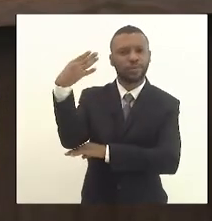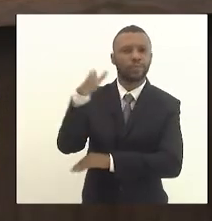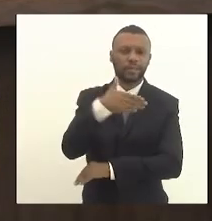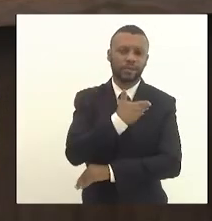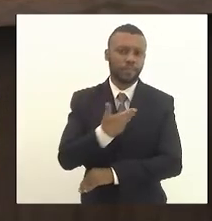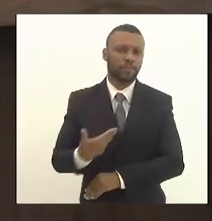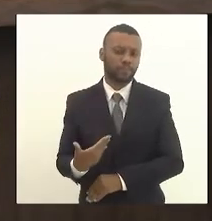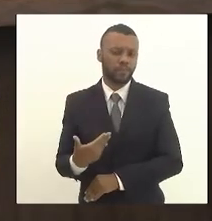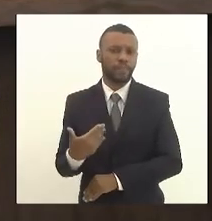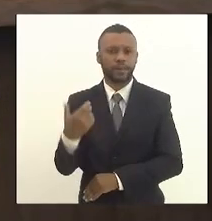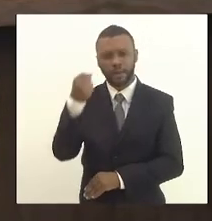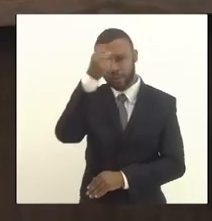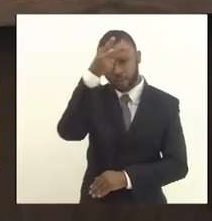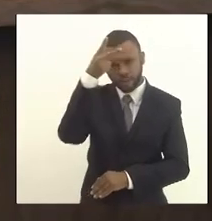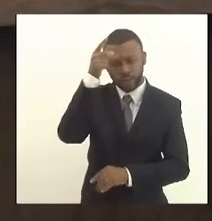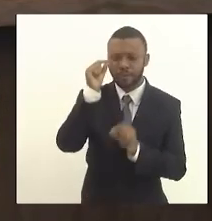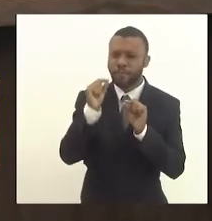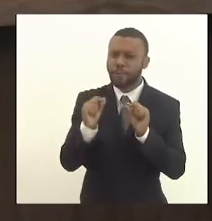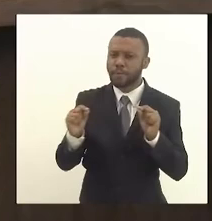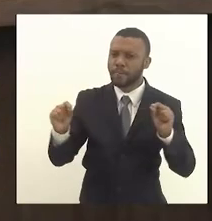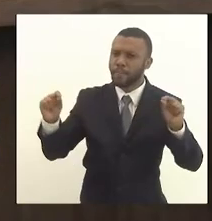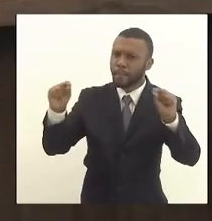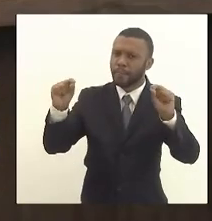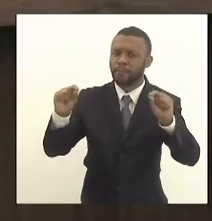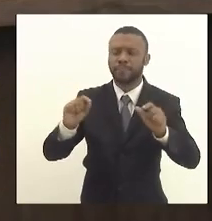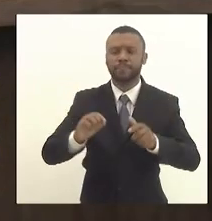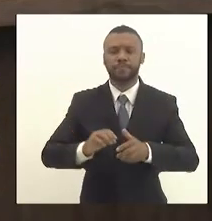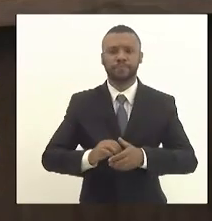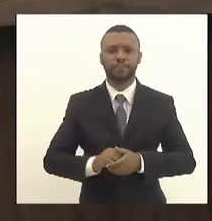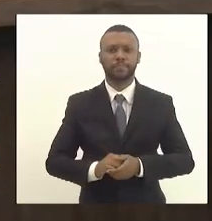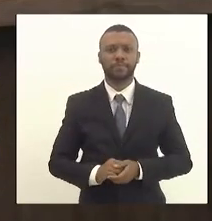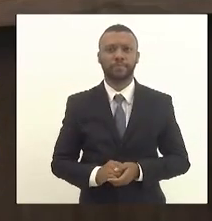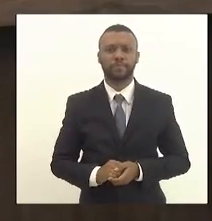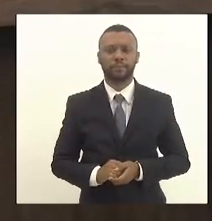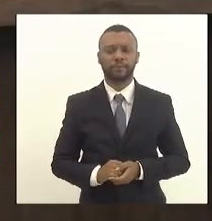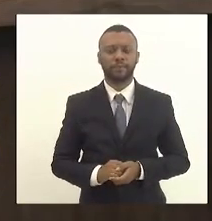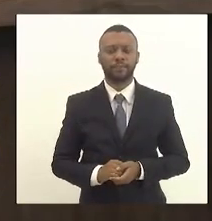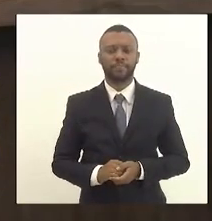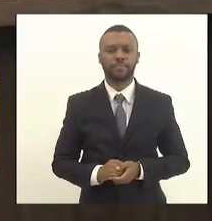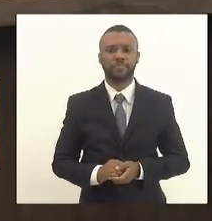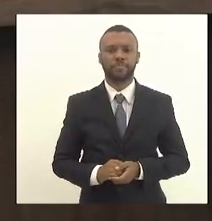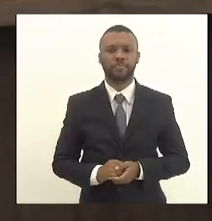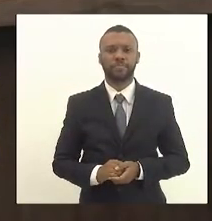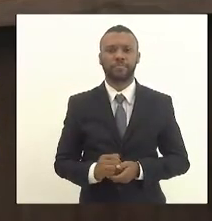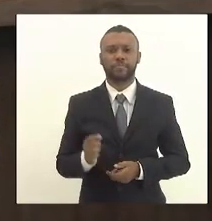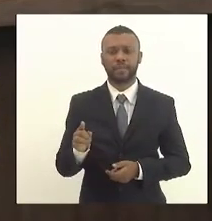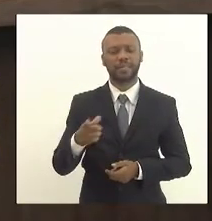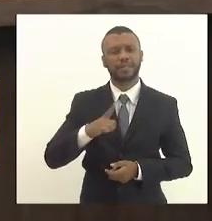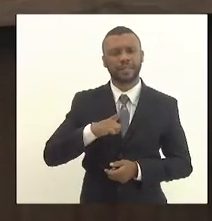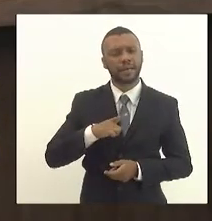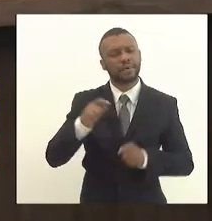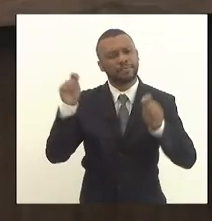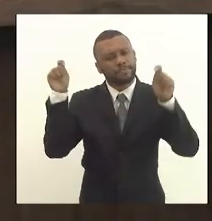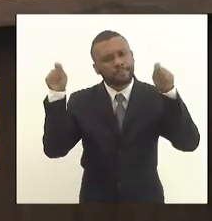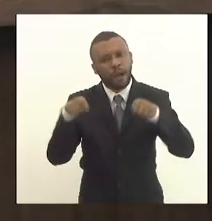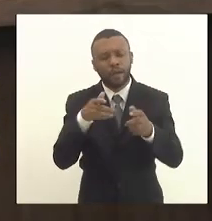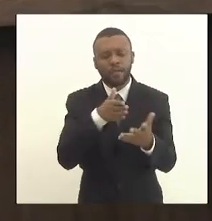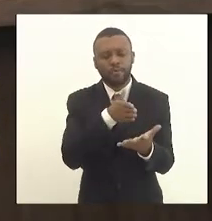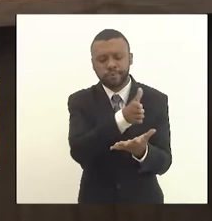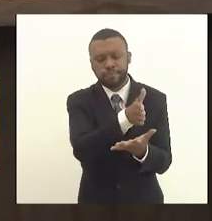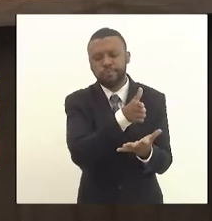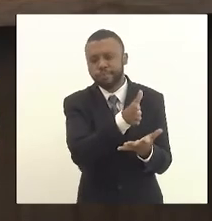pública municipal, ela já tem toda a viabilidade